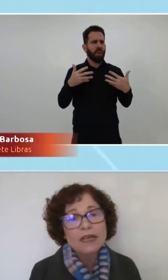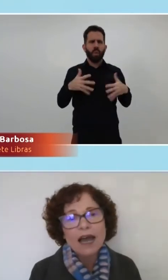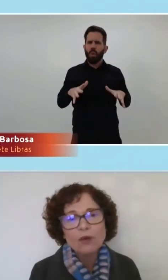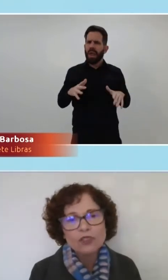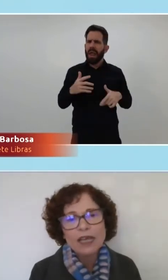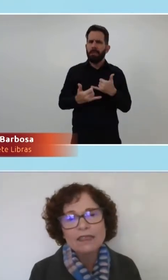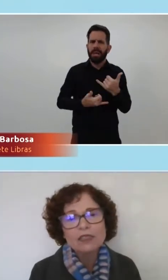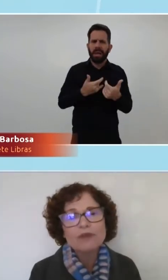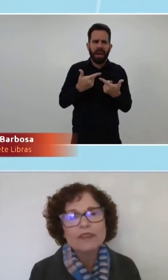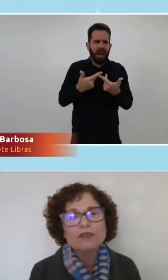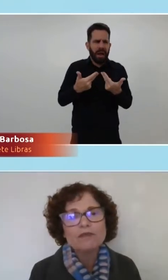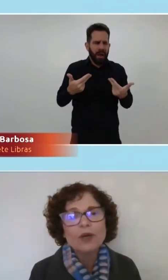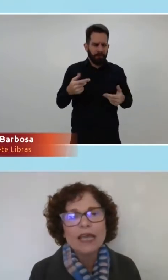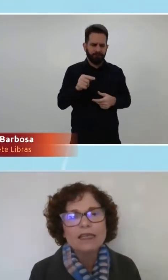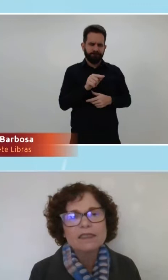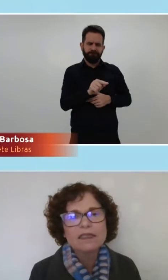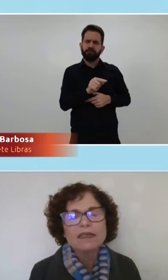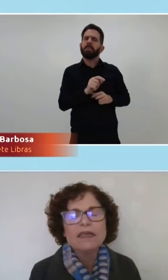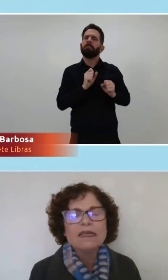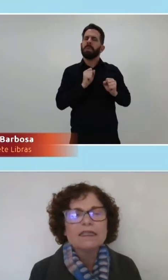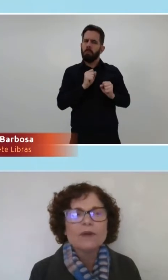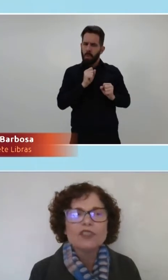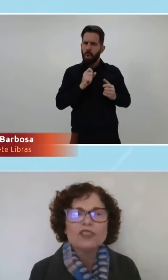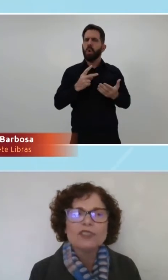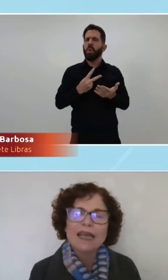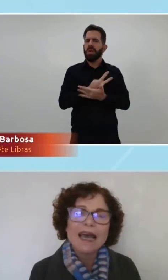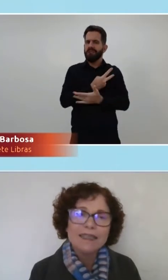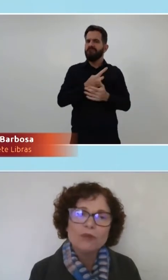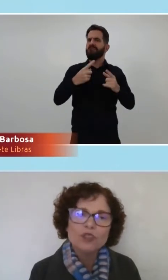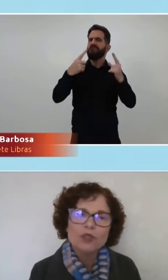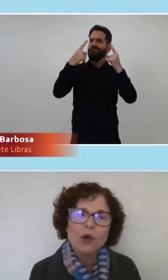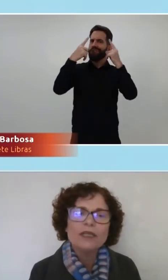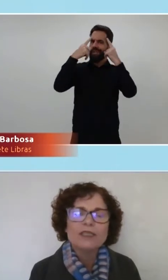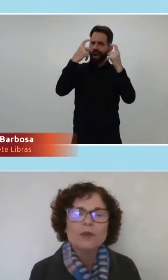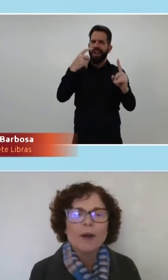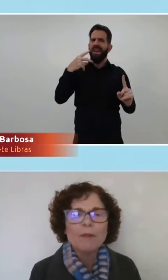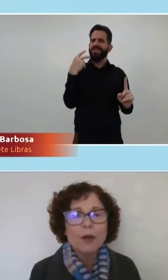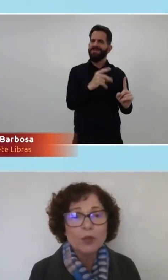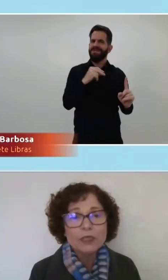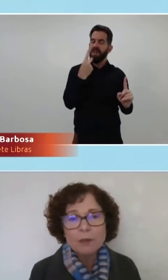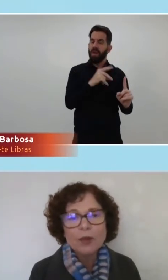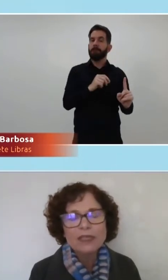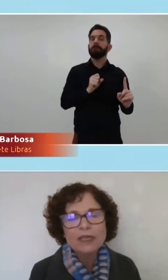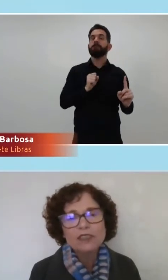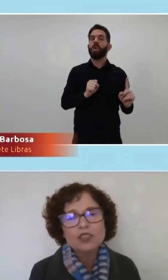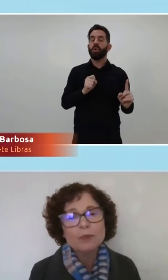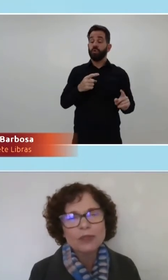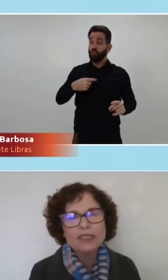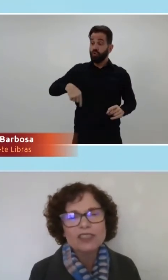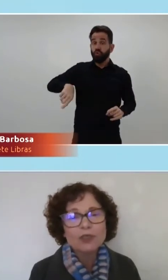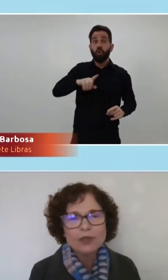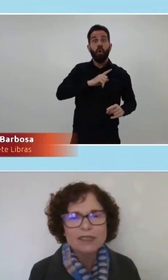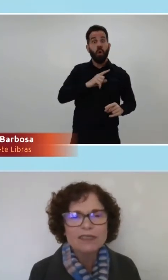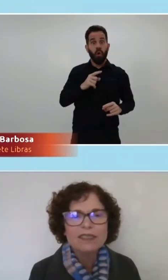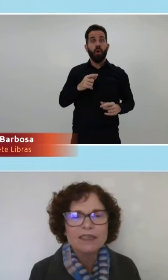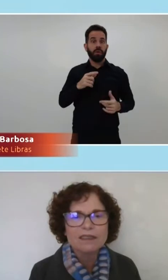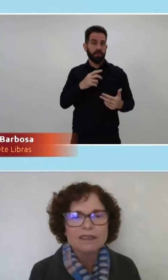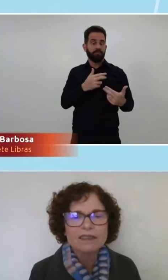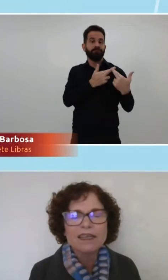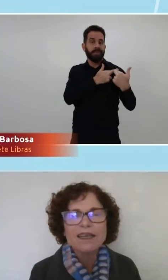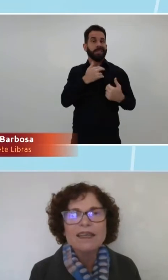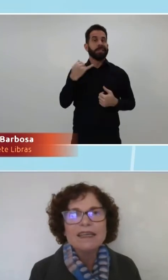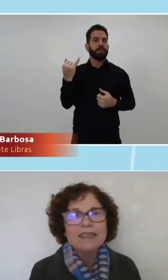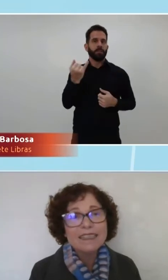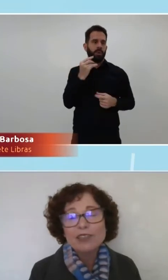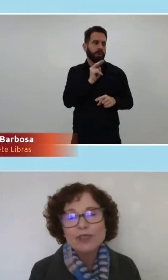um sinal de que ela está sofrendo violência. Então, cada um de nós tem um papel muito importante de proteger todas as